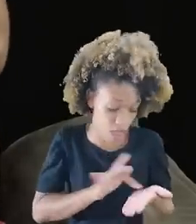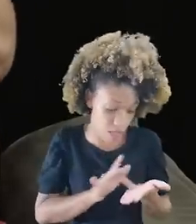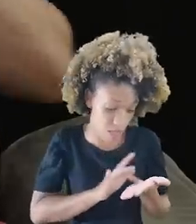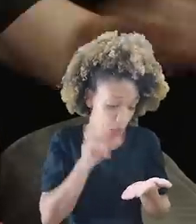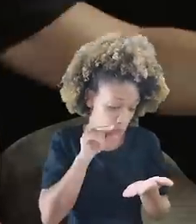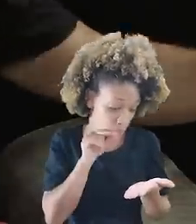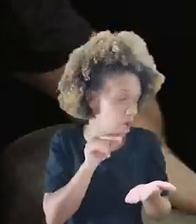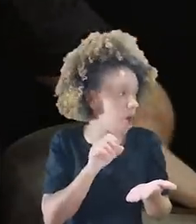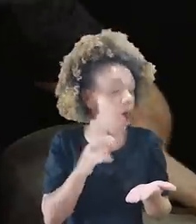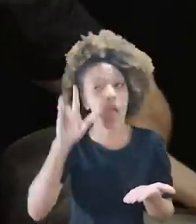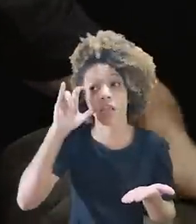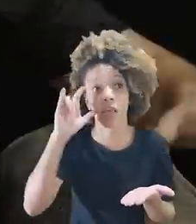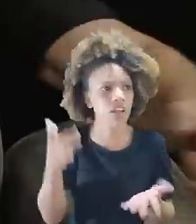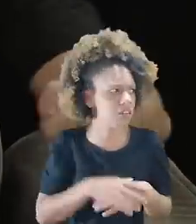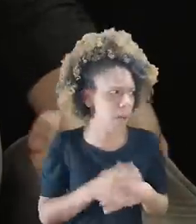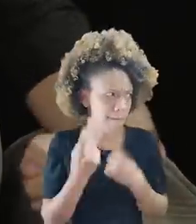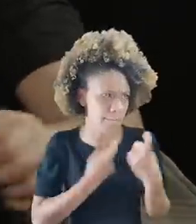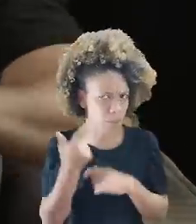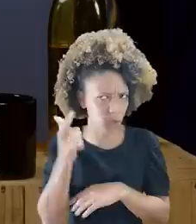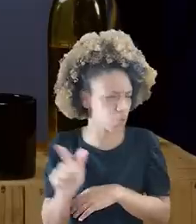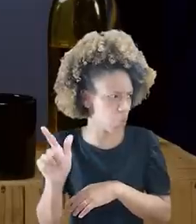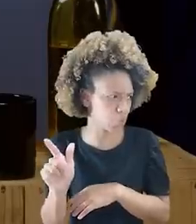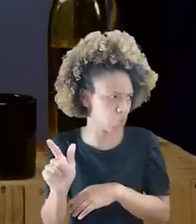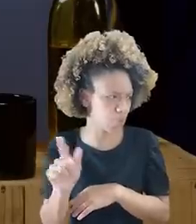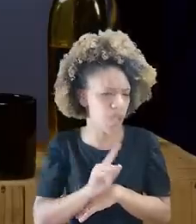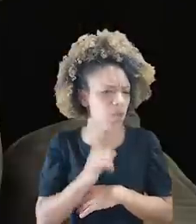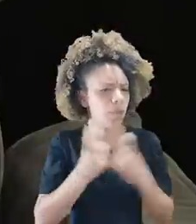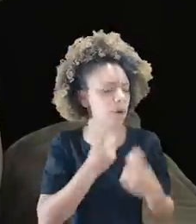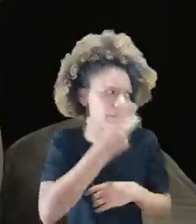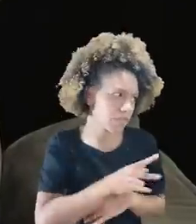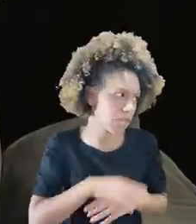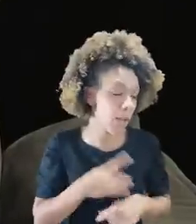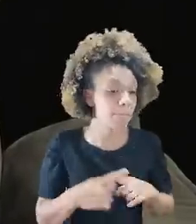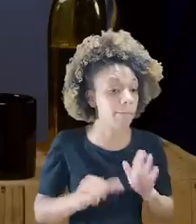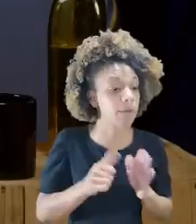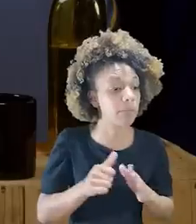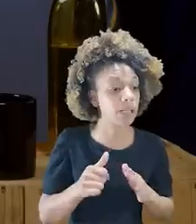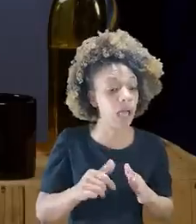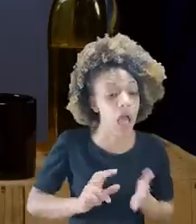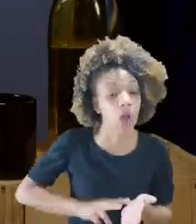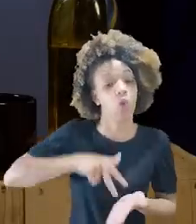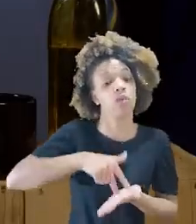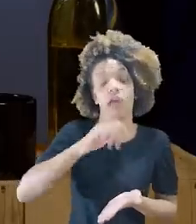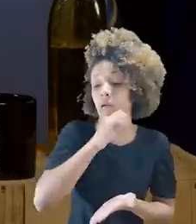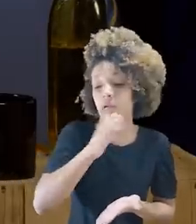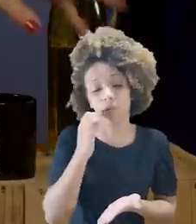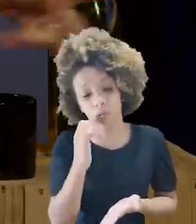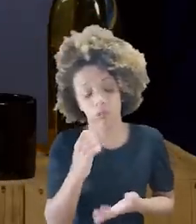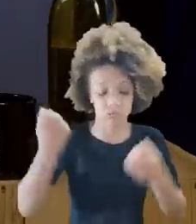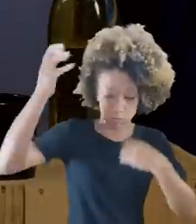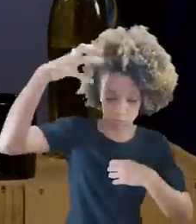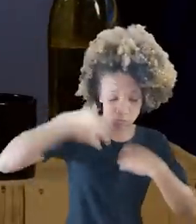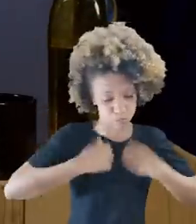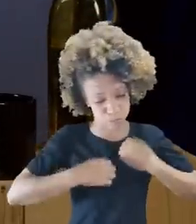acordar e ver a moça tá bem meu filho tá bem agora eu vou dar atenção PR os outros botar a comidinha do porquinho da índia aí meu filho